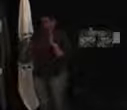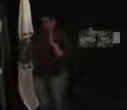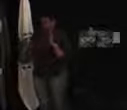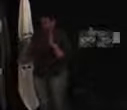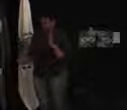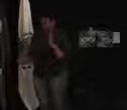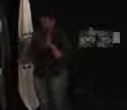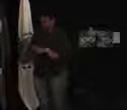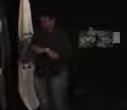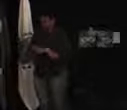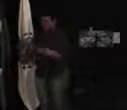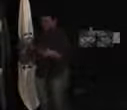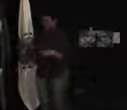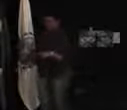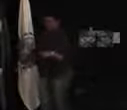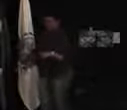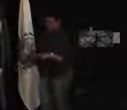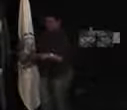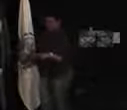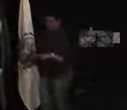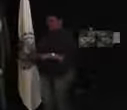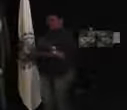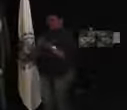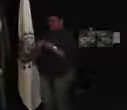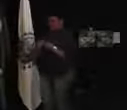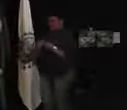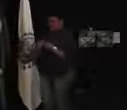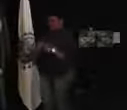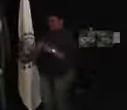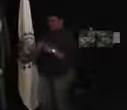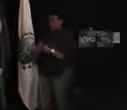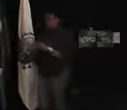daquele sujeito que comete